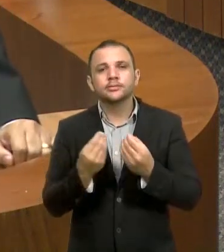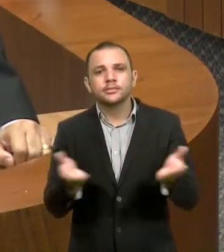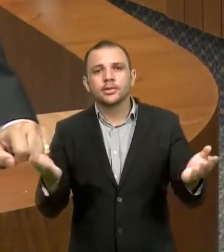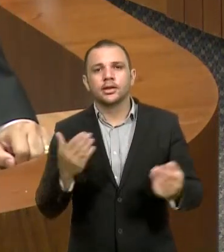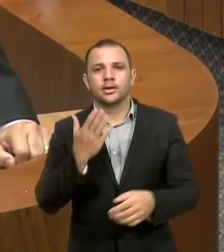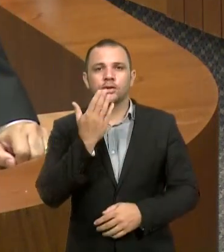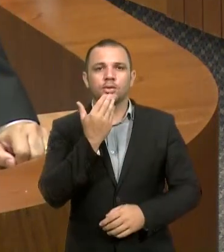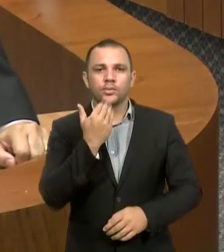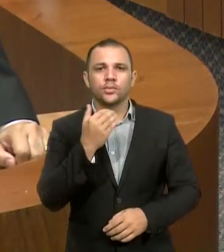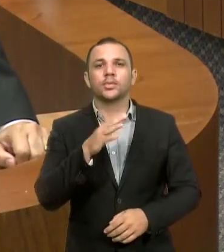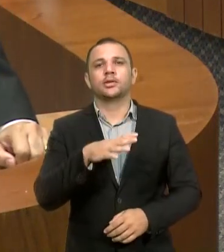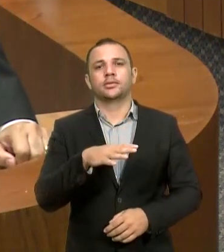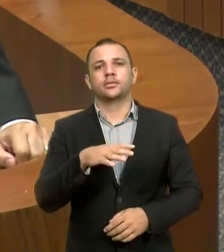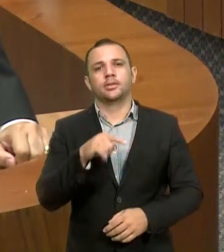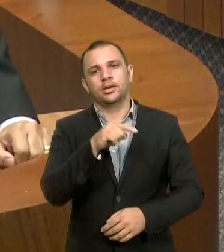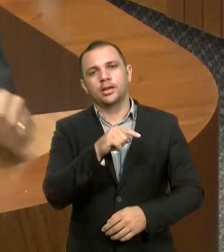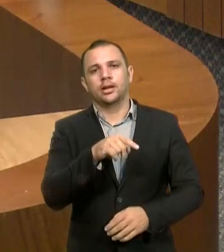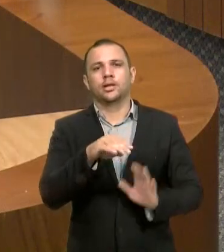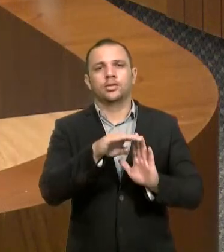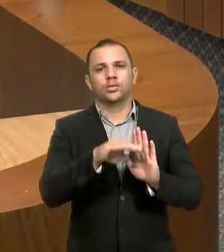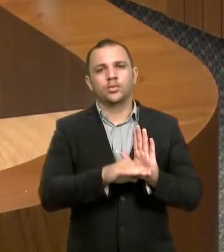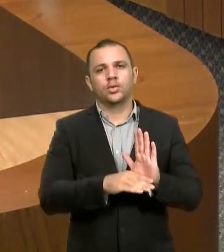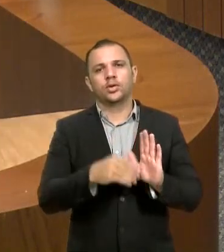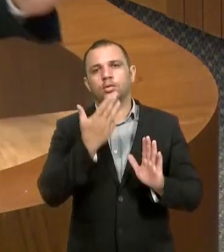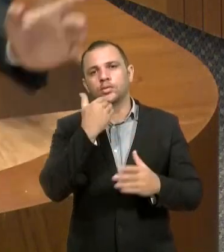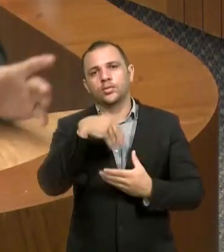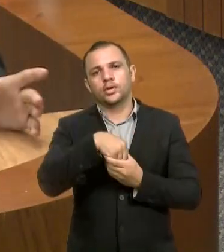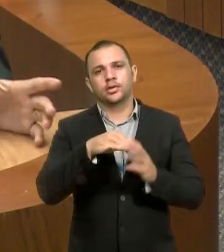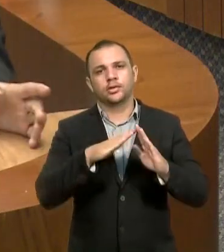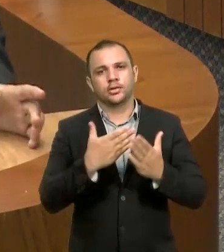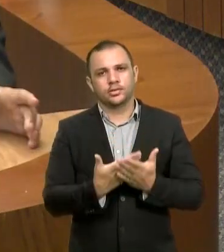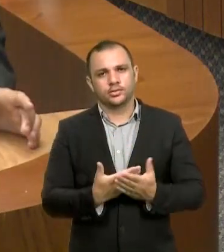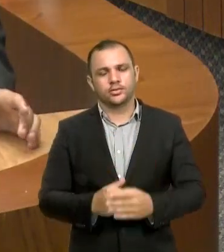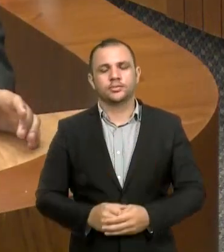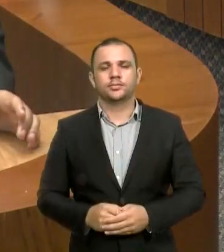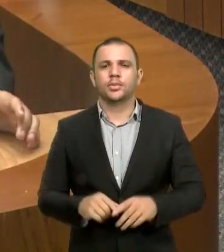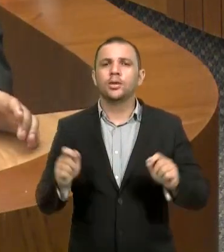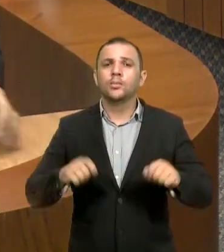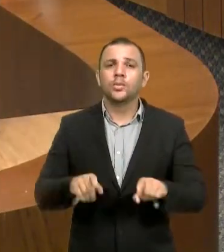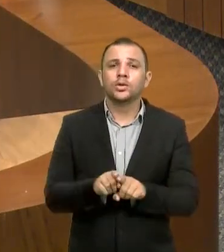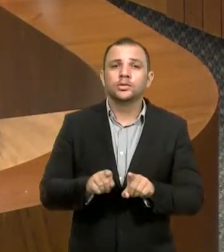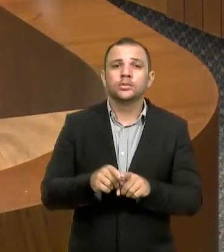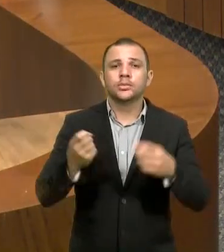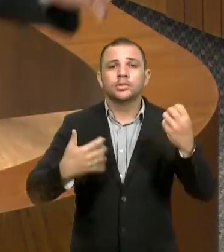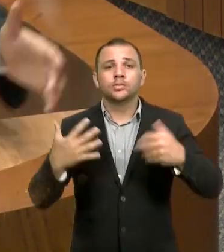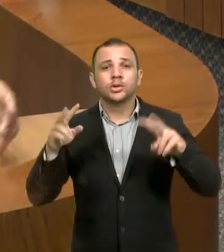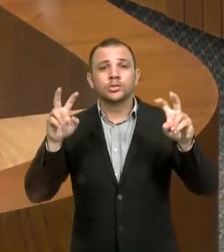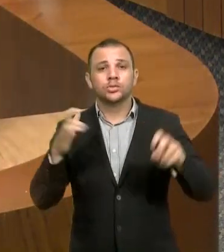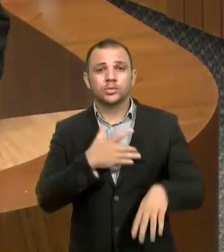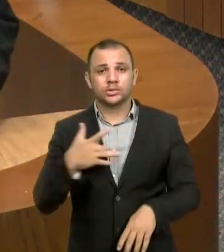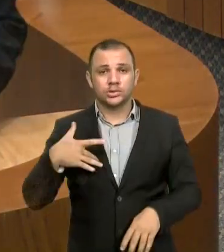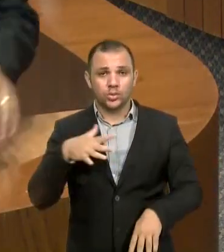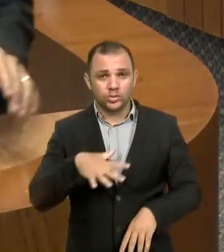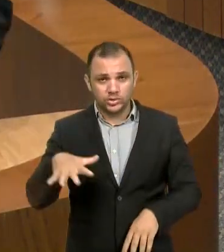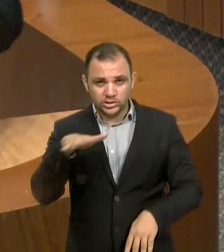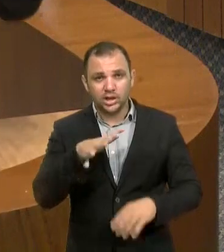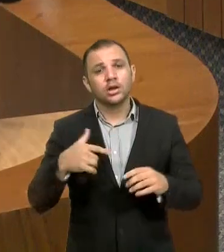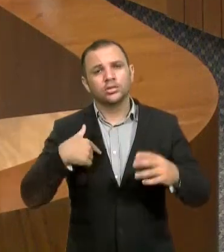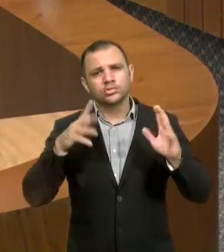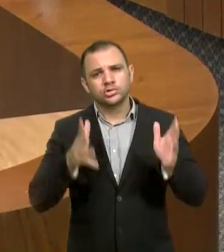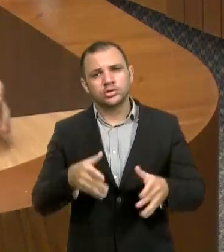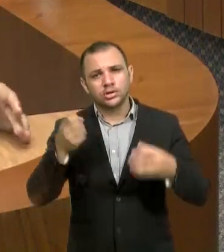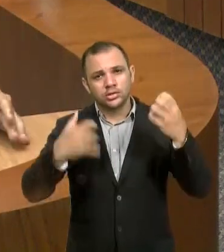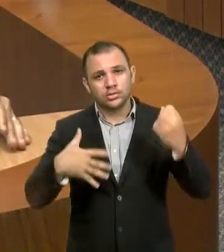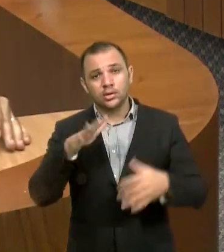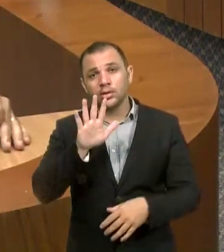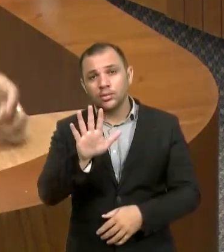alimentos para o PNAE. Eu podia também falar um monte aqui da saúde, que eu já falei outras vezes, mas o Zé